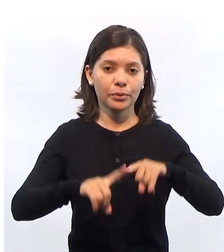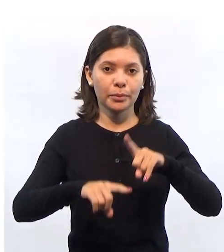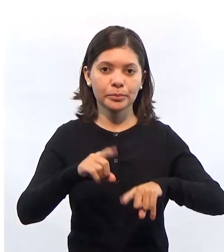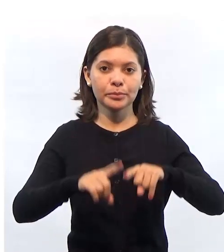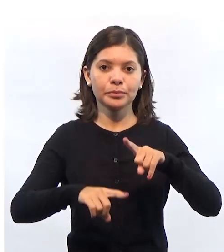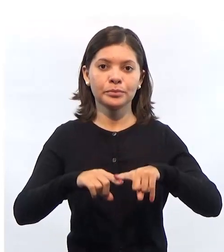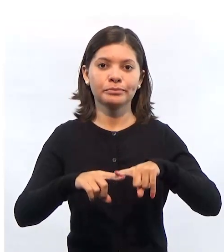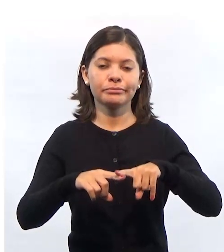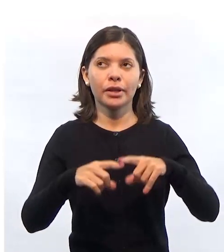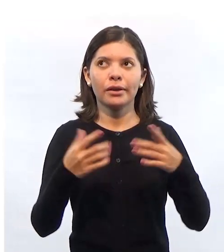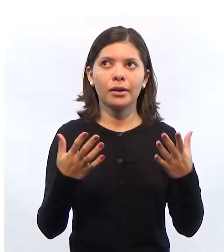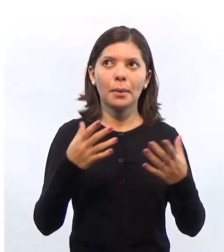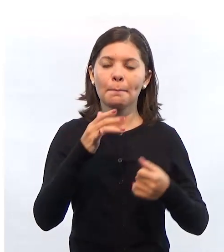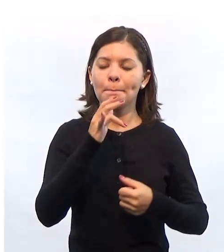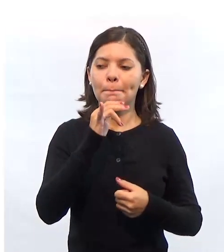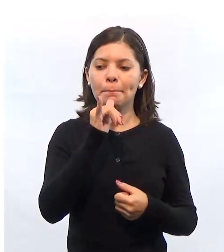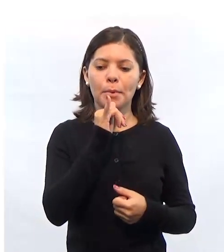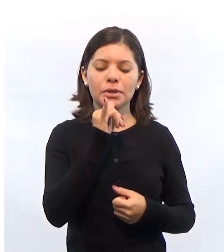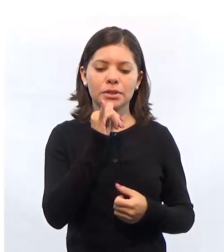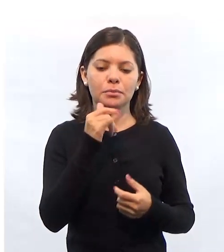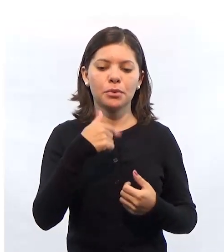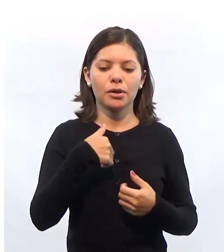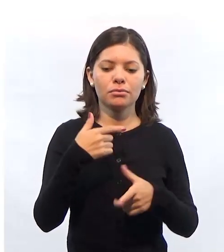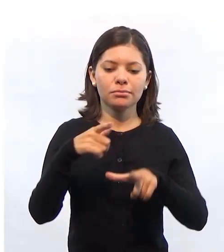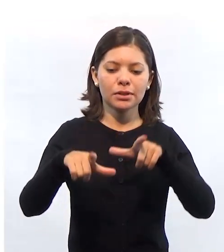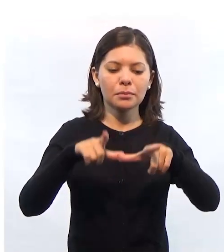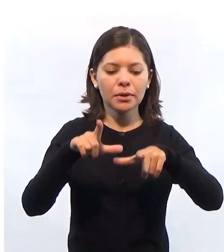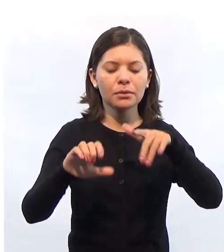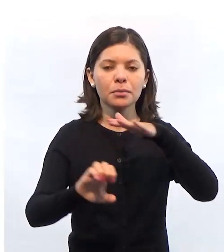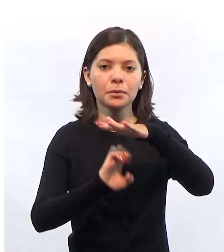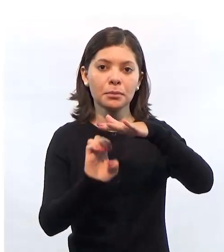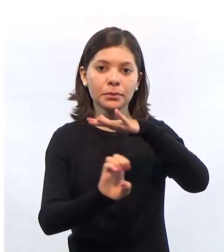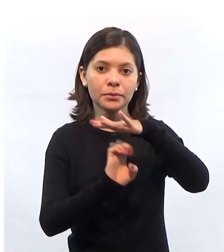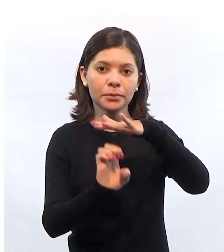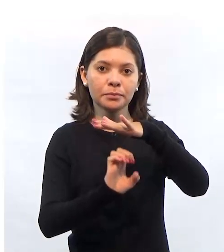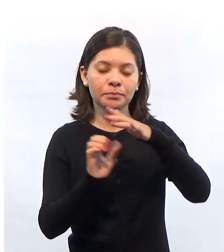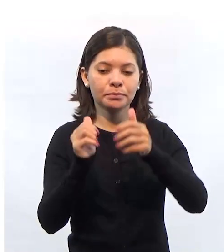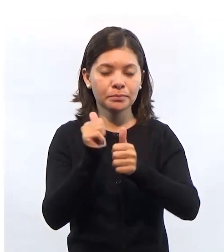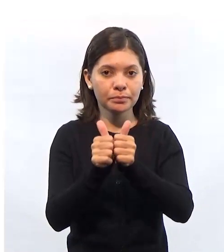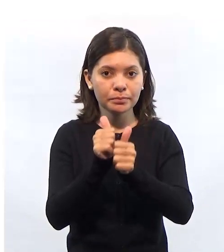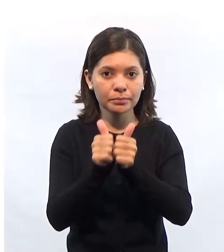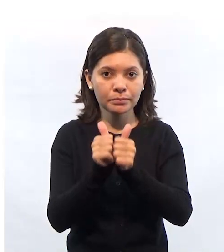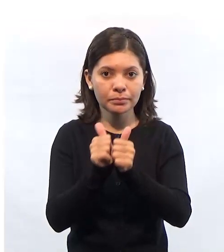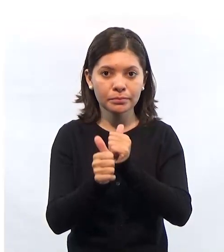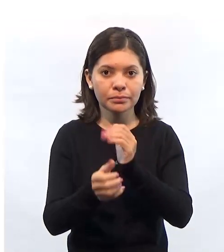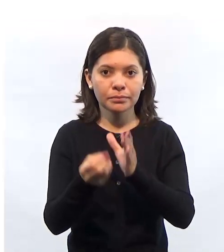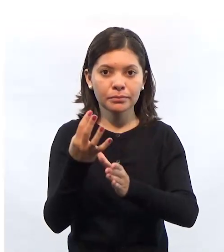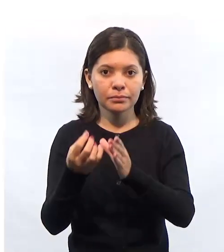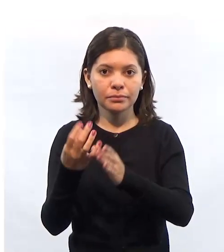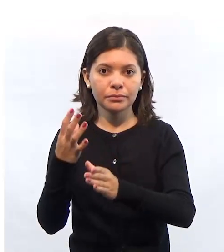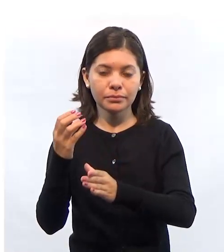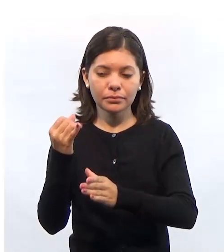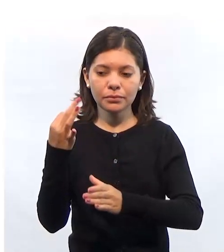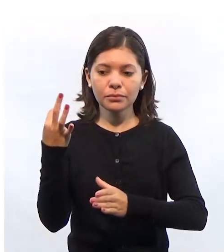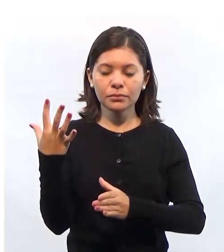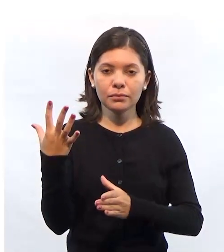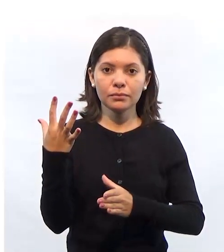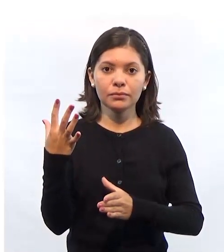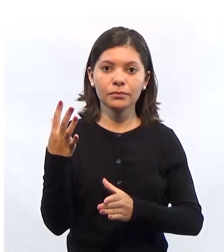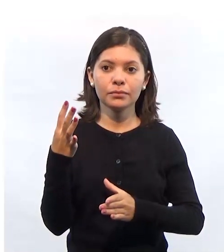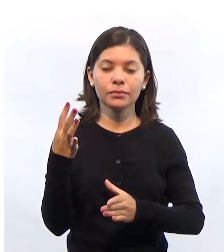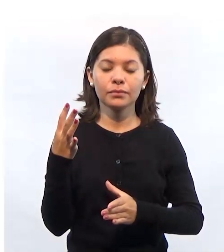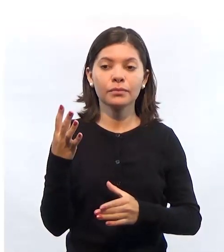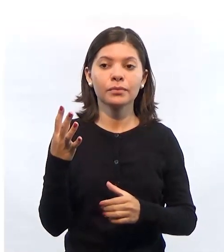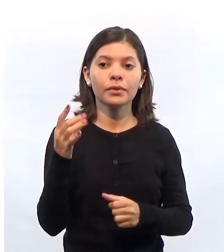um produto digamos aí olha o trabalho numa empresa que produz arroz e o padrão de quantidade